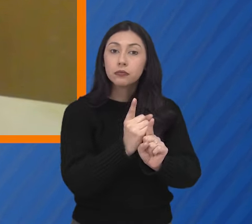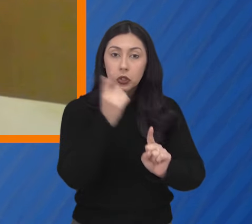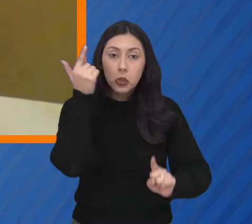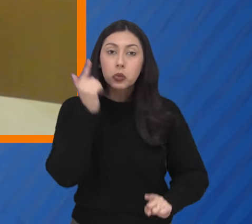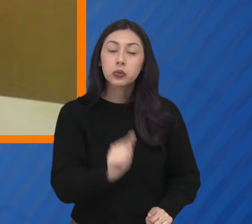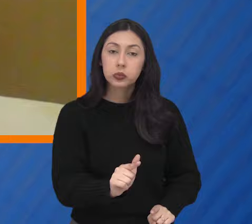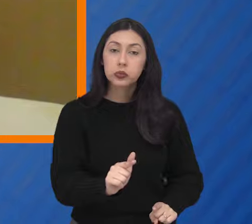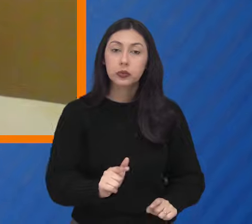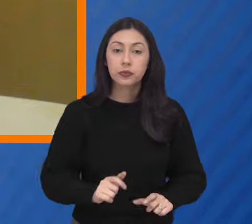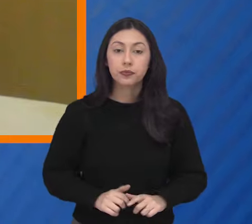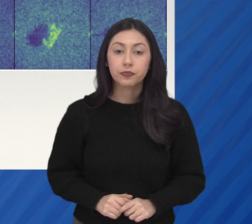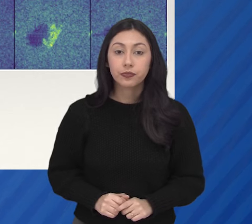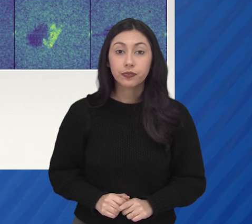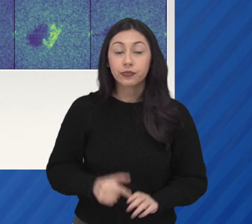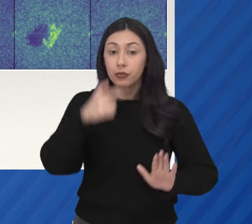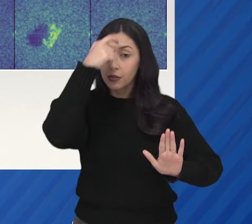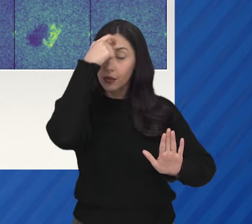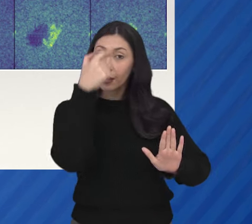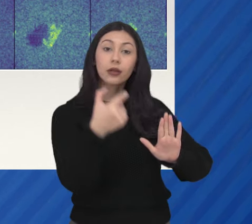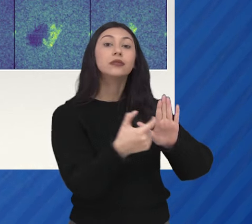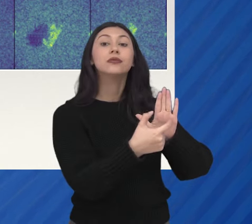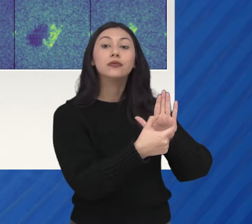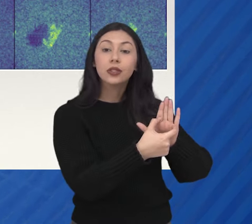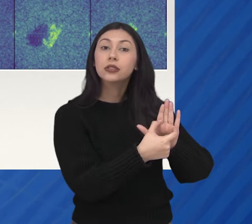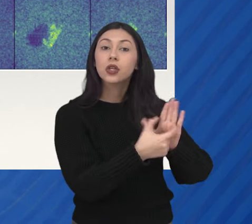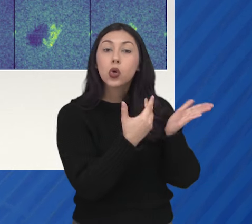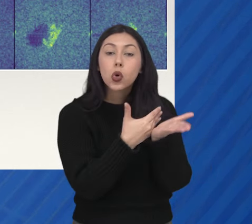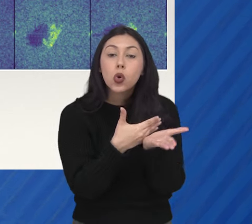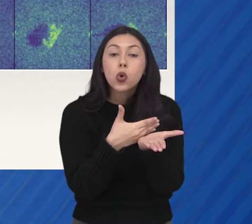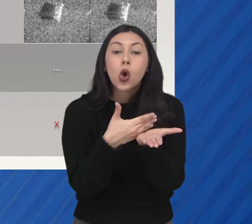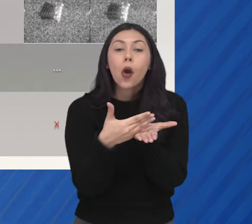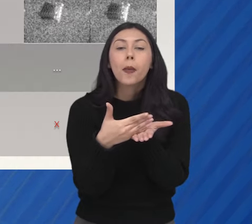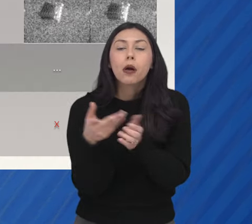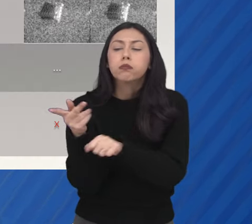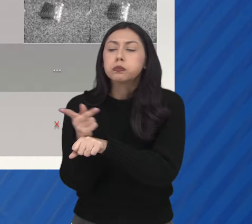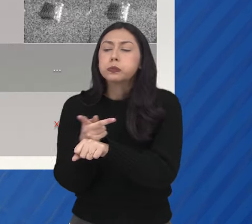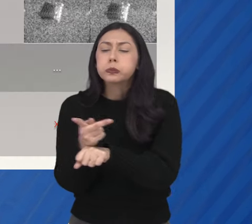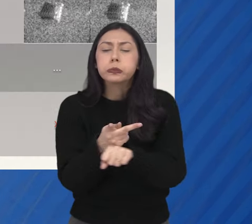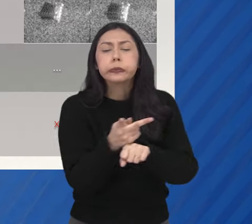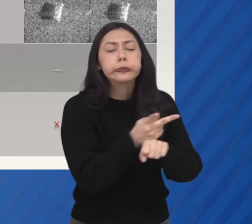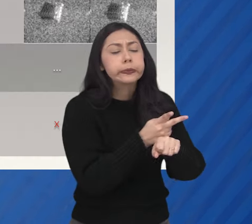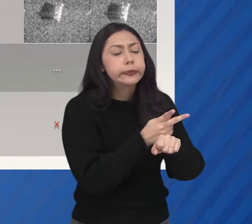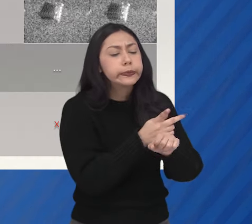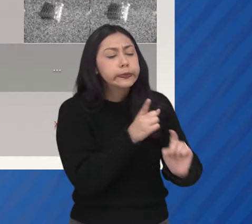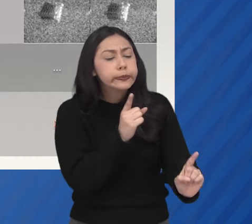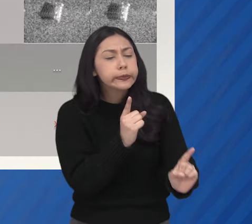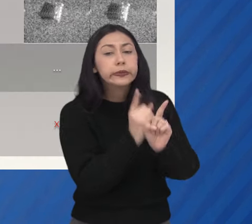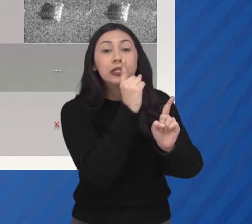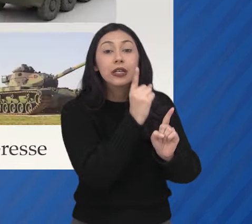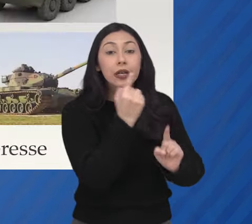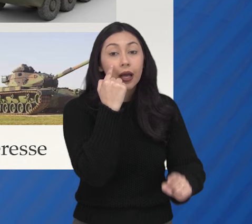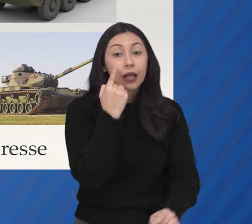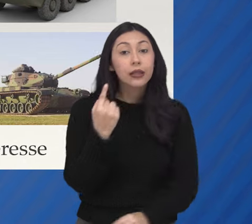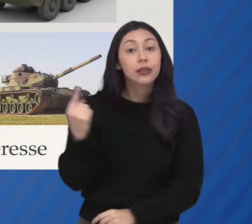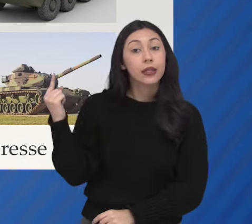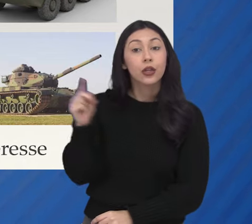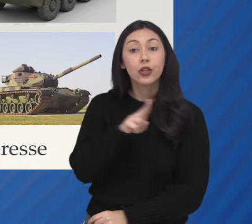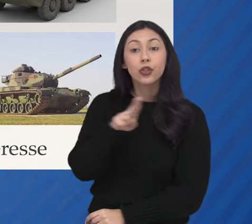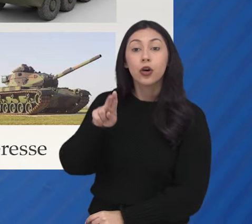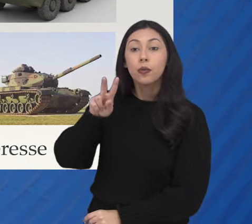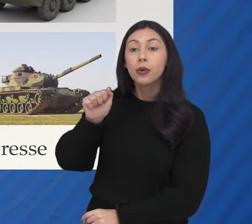objetivos esses alvos a inteligência artificial entra em ação na hora de identificar os chamados